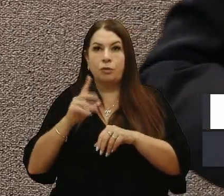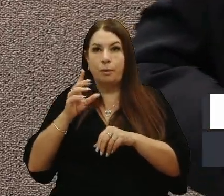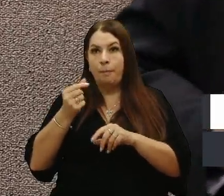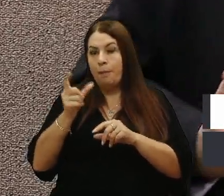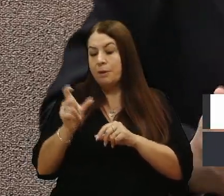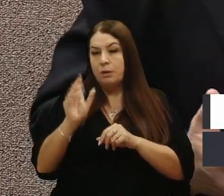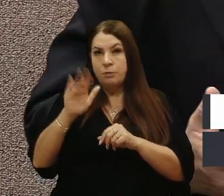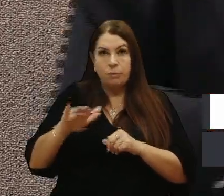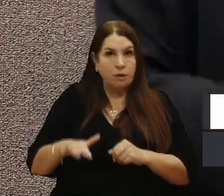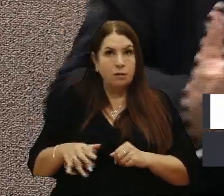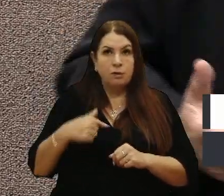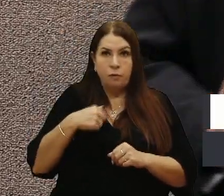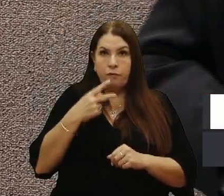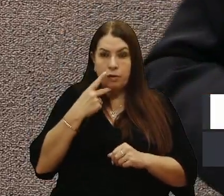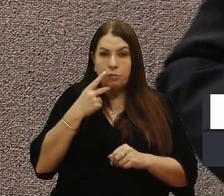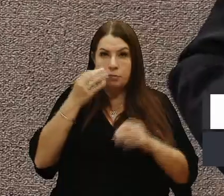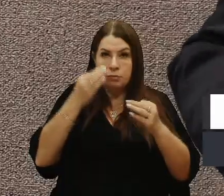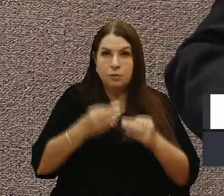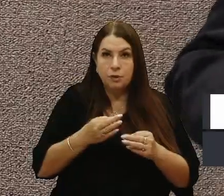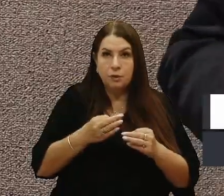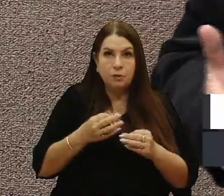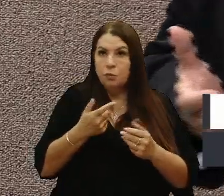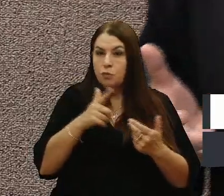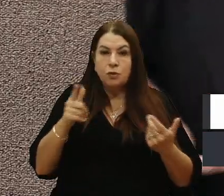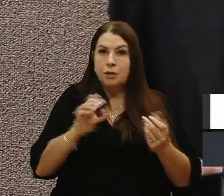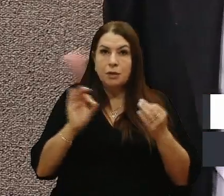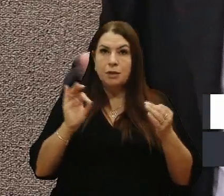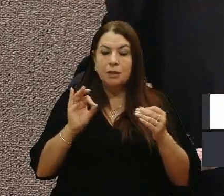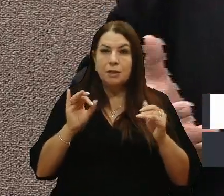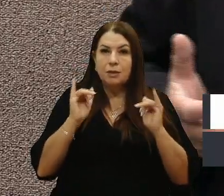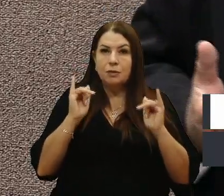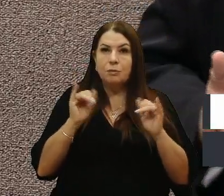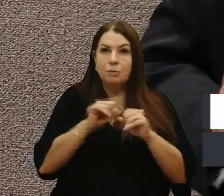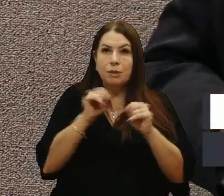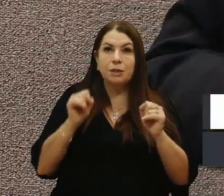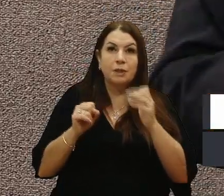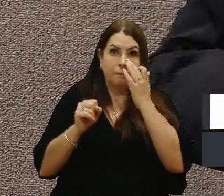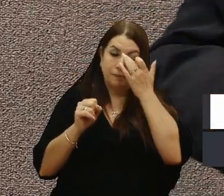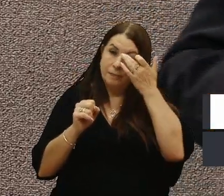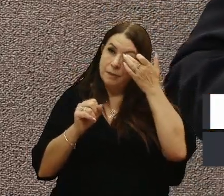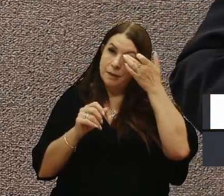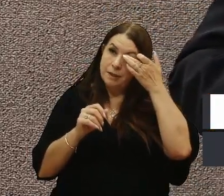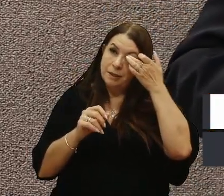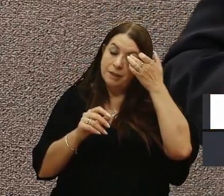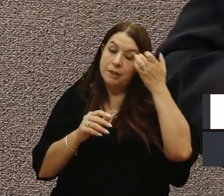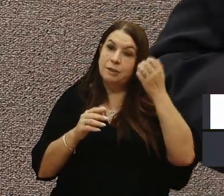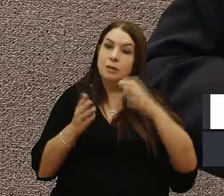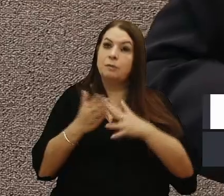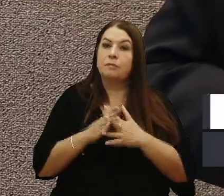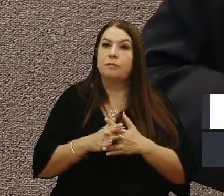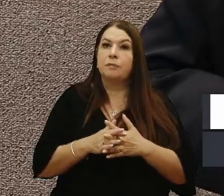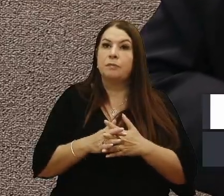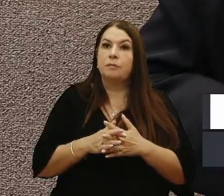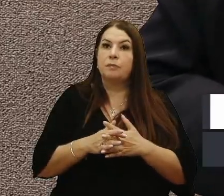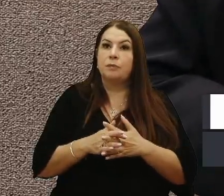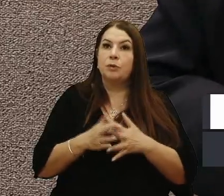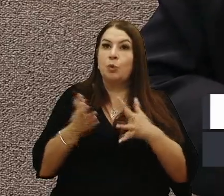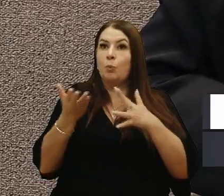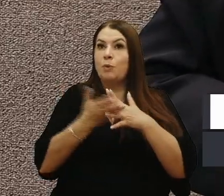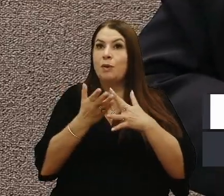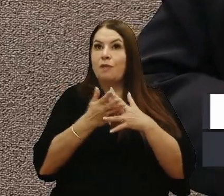falei isso aqui. Deu certo. Não tinha ninguém andando de ônibus de manhã no meio do